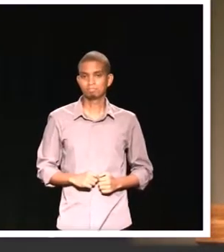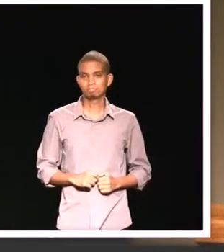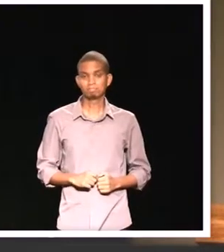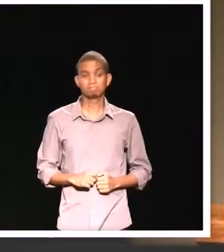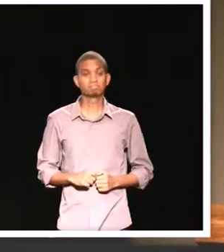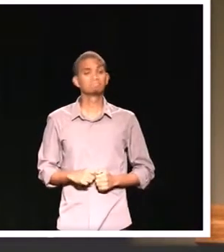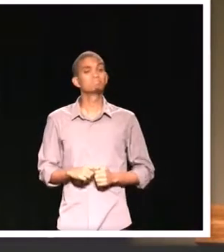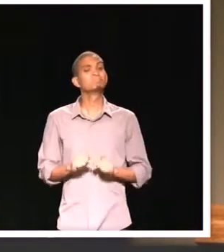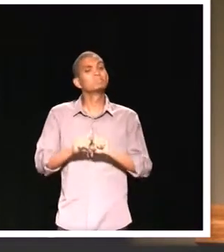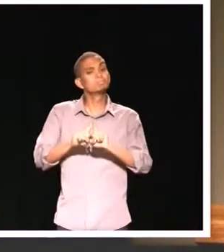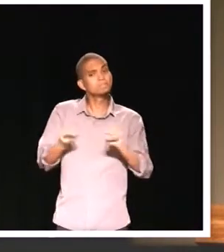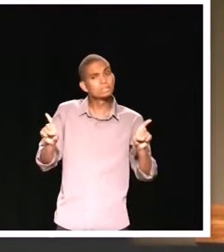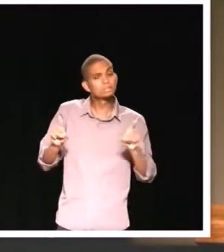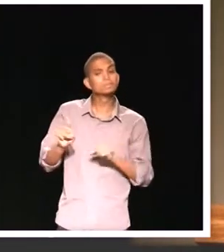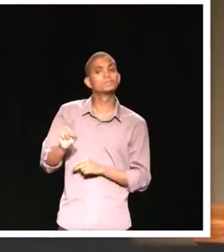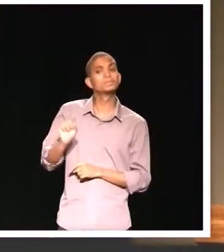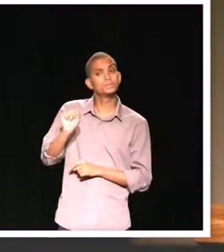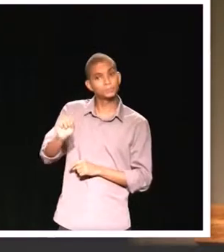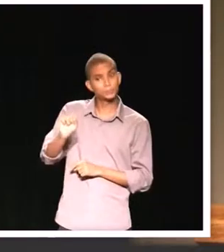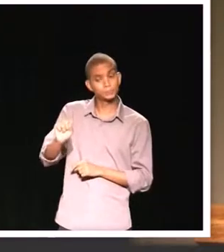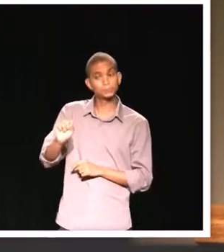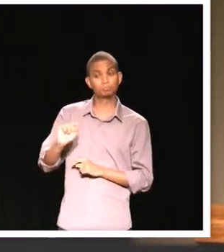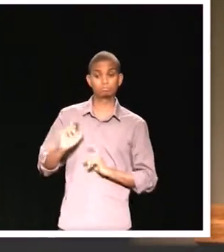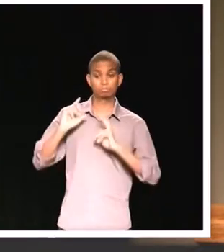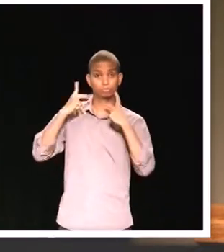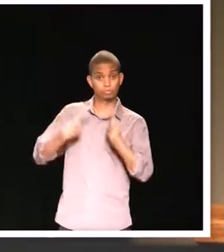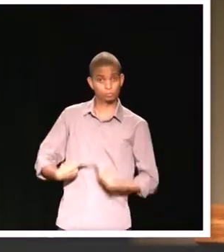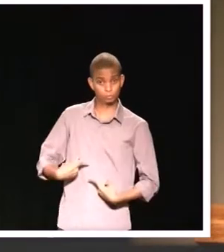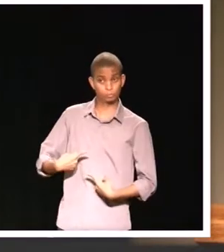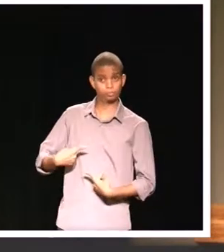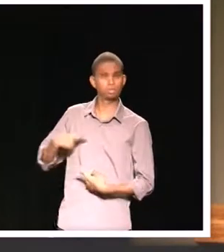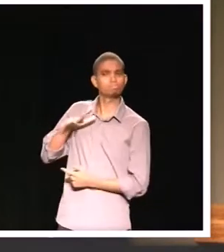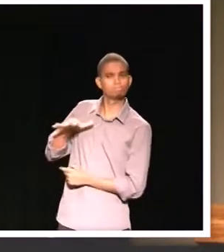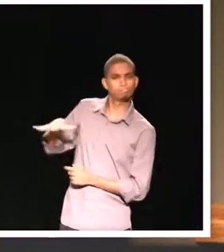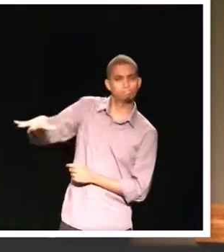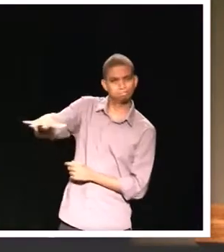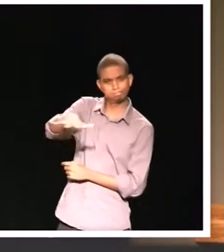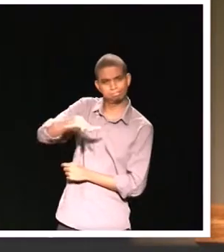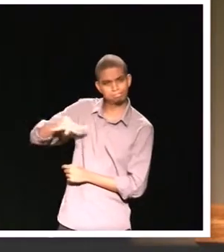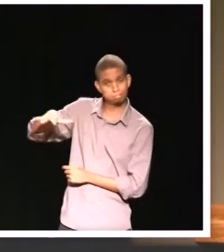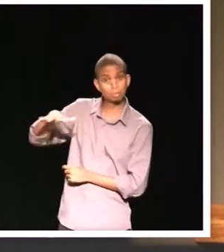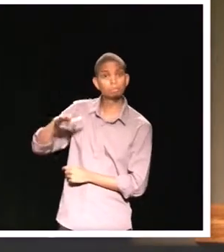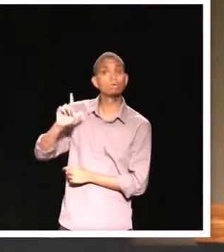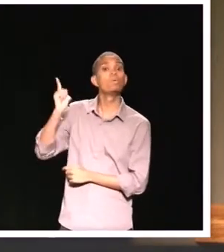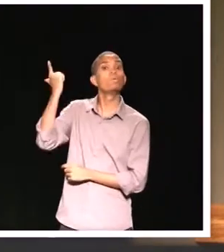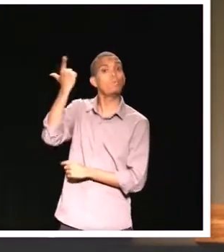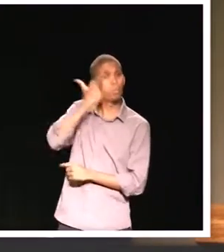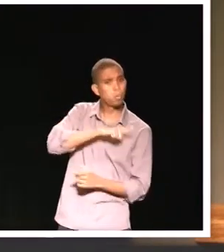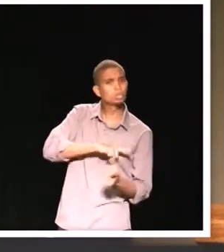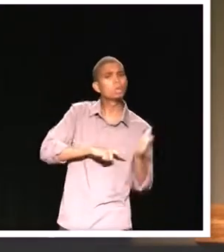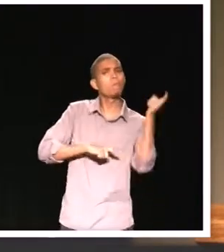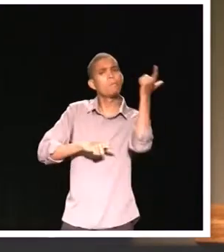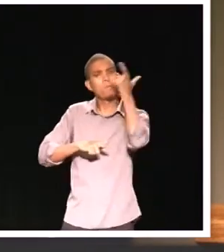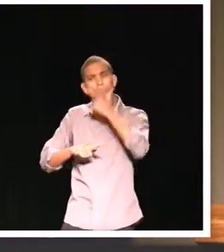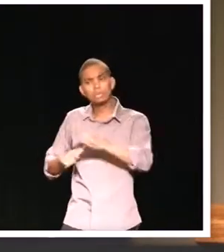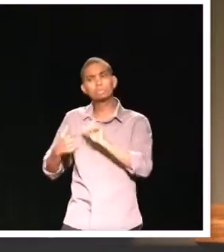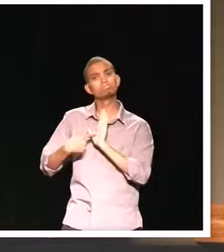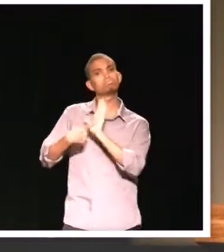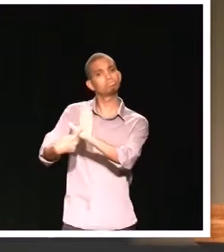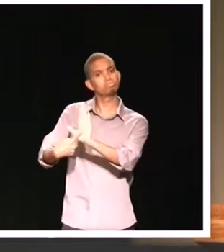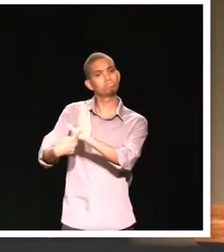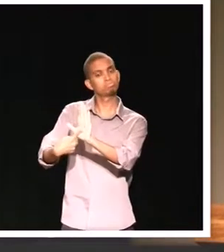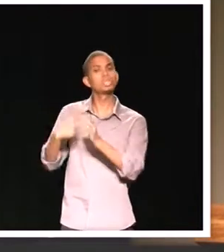No entanto, porém, a humanidade só conseguiu fazer explícitos os